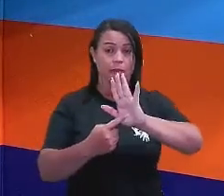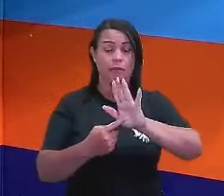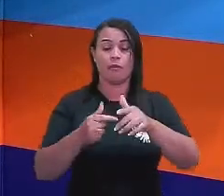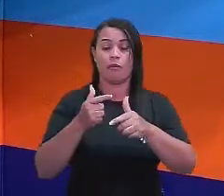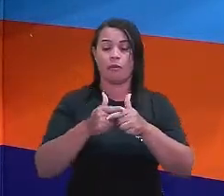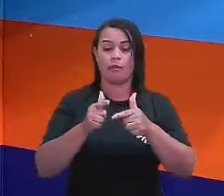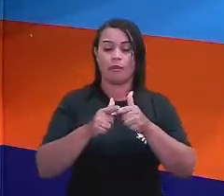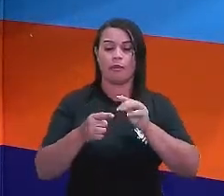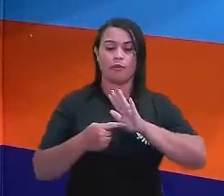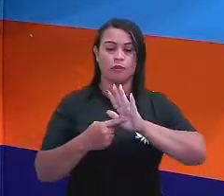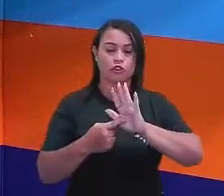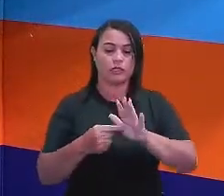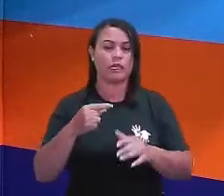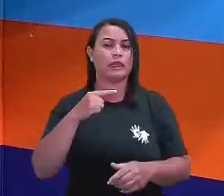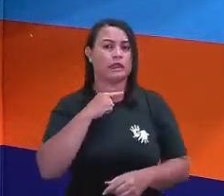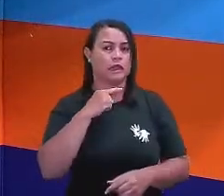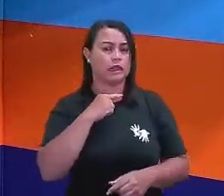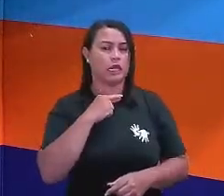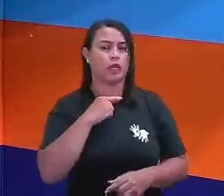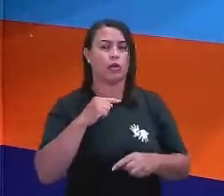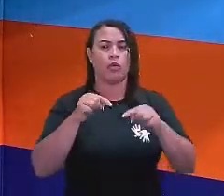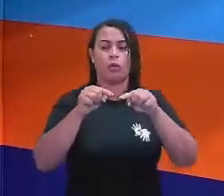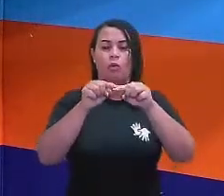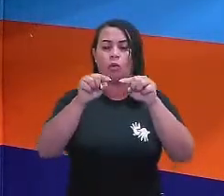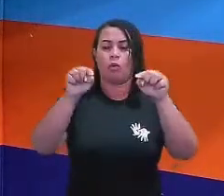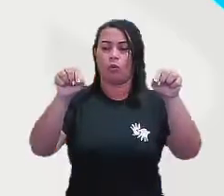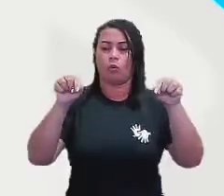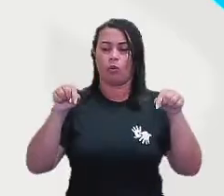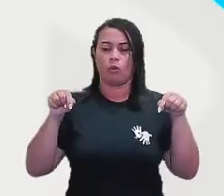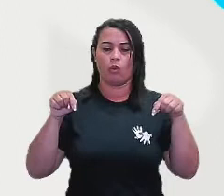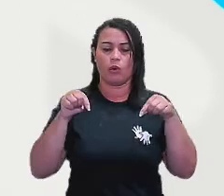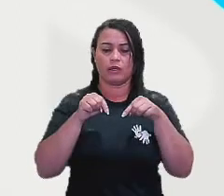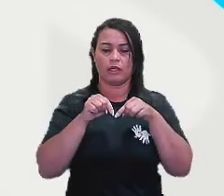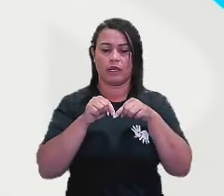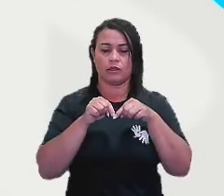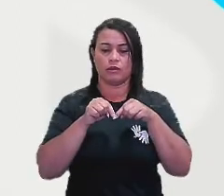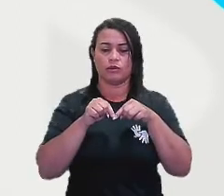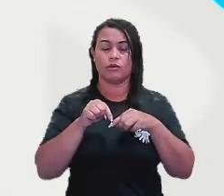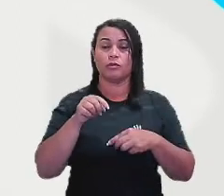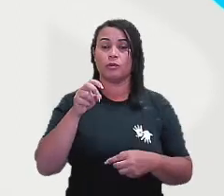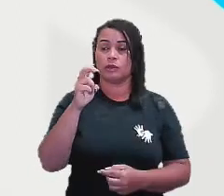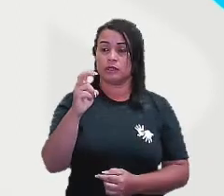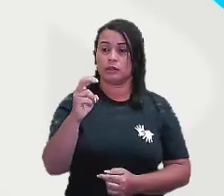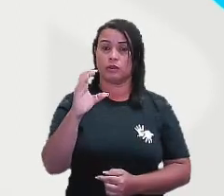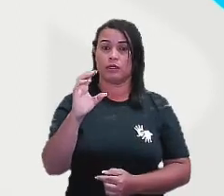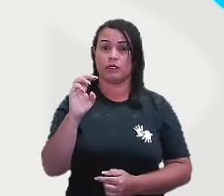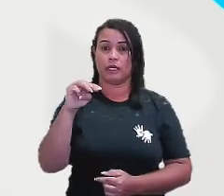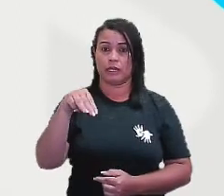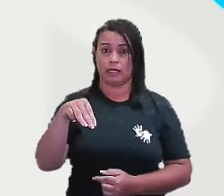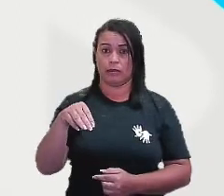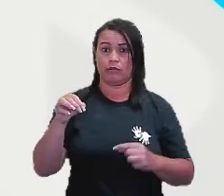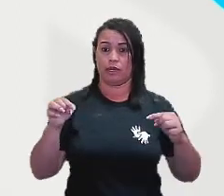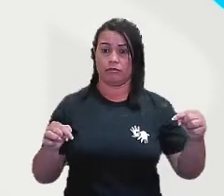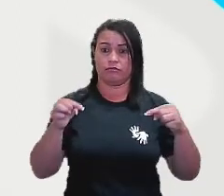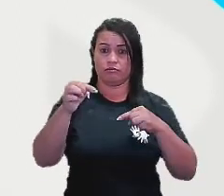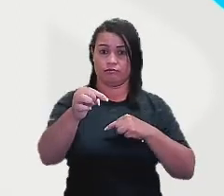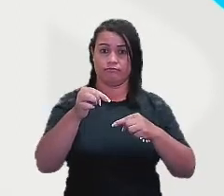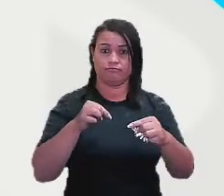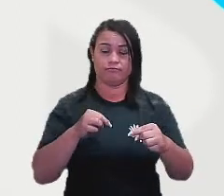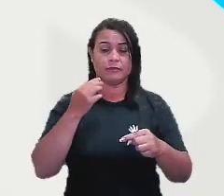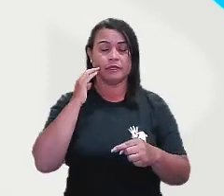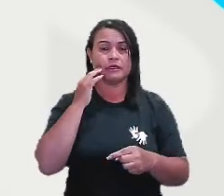trago hoje. Tem um quadrado com lados medindo 5 centímetros. Ao triplicar esses